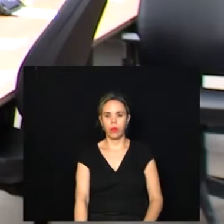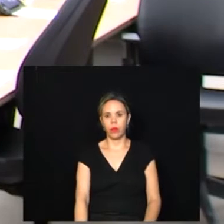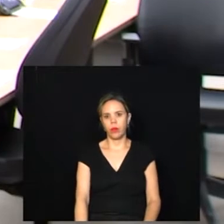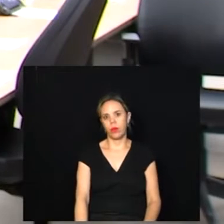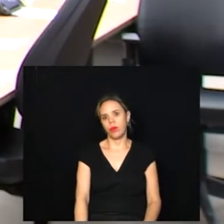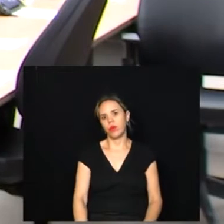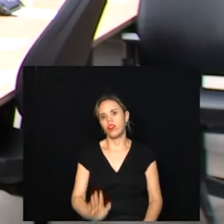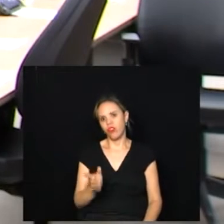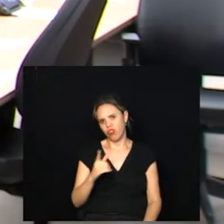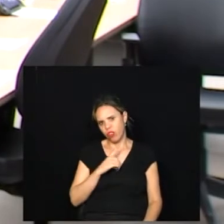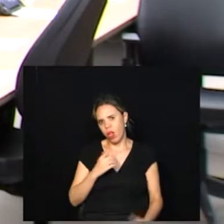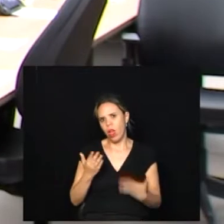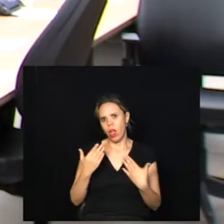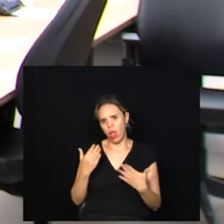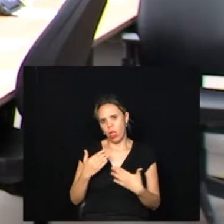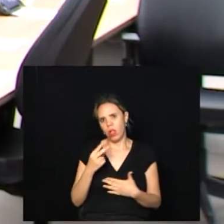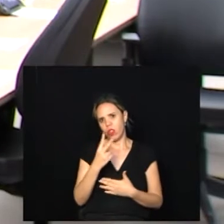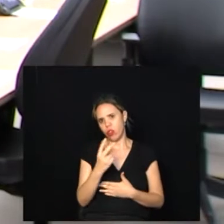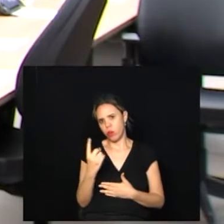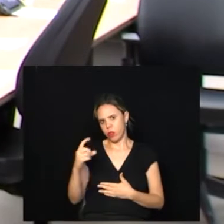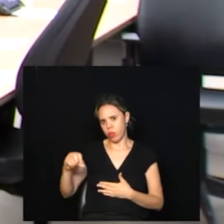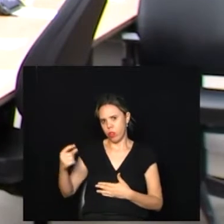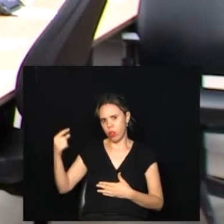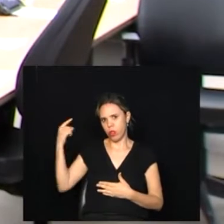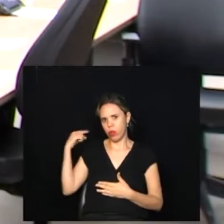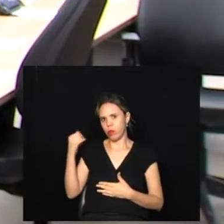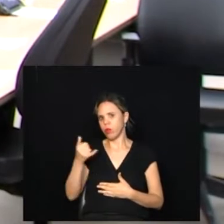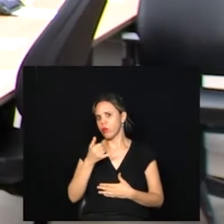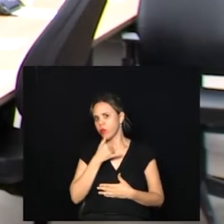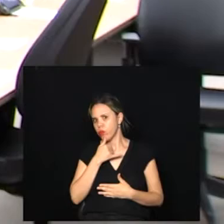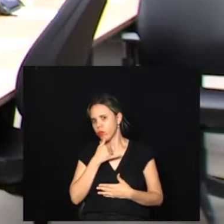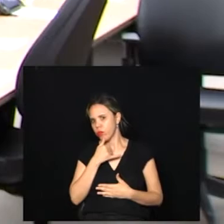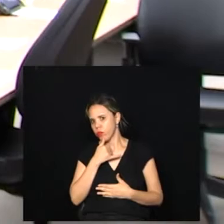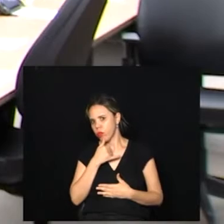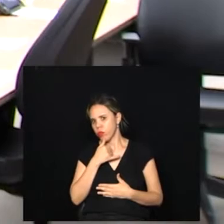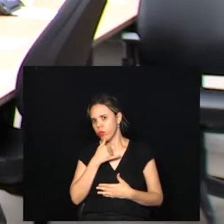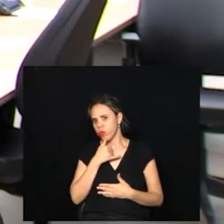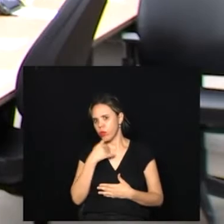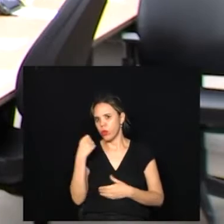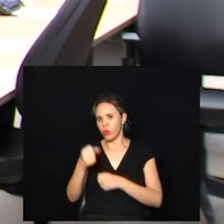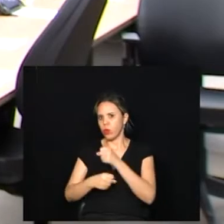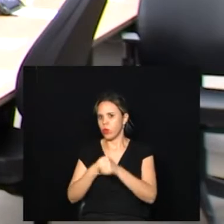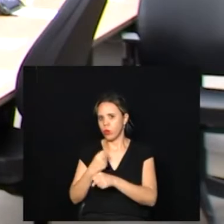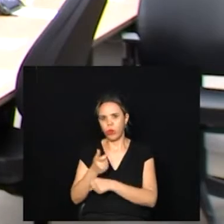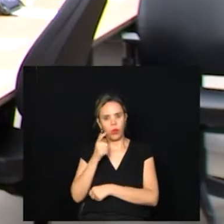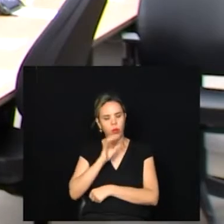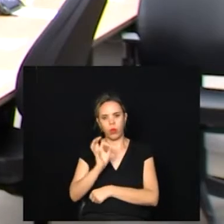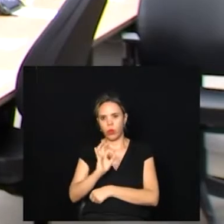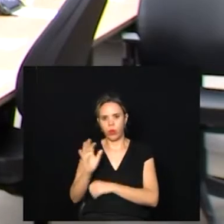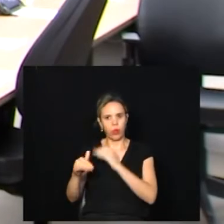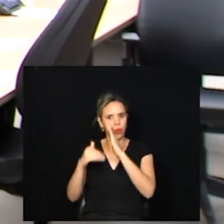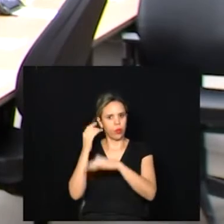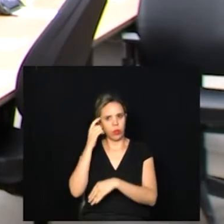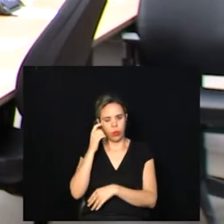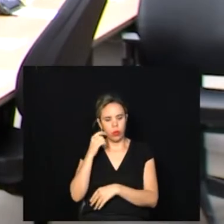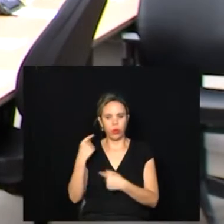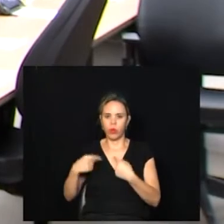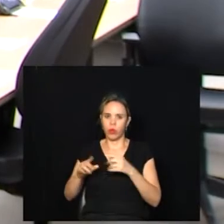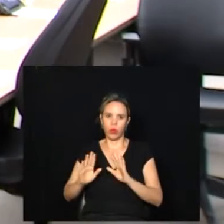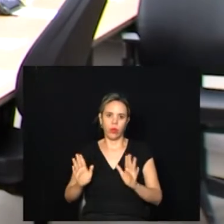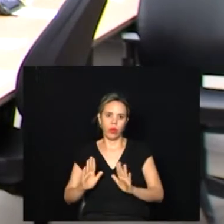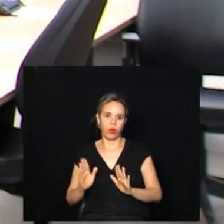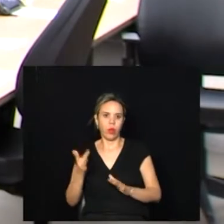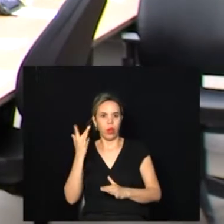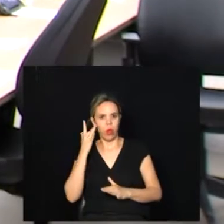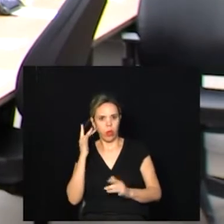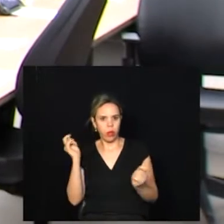Nós já temos esse debate desde 2019. Infelizmente, 2019 foi um ano que a gente não conseguiu evoluir, não conseguiu discutir. Mas eu